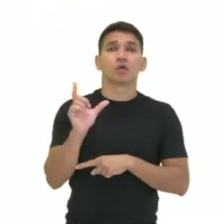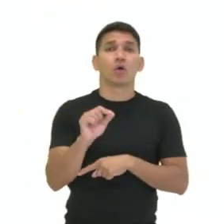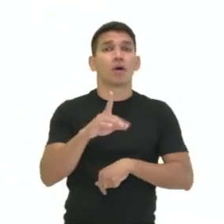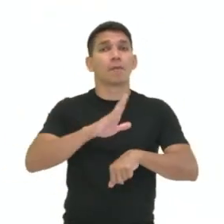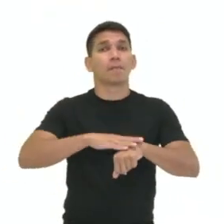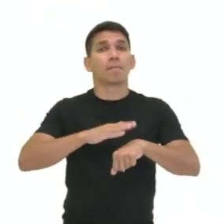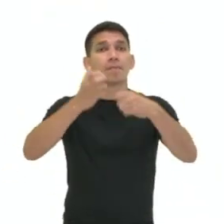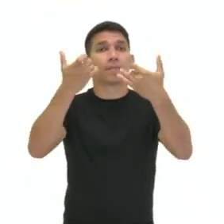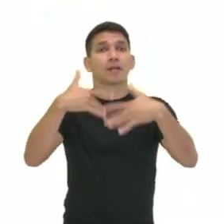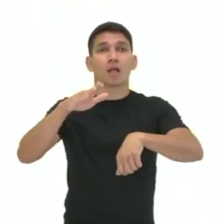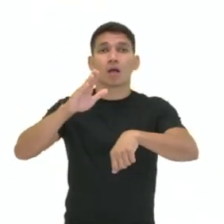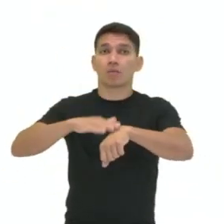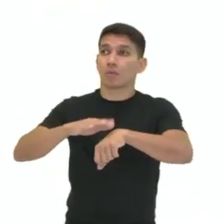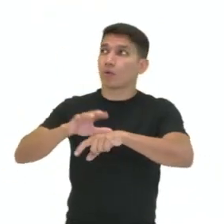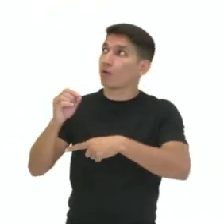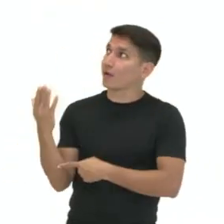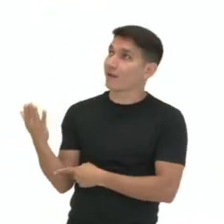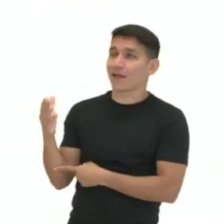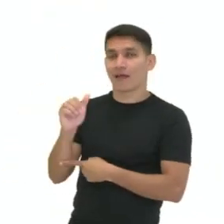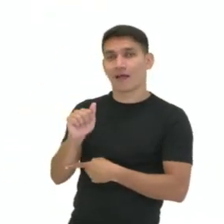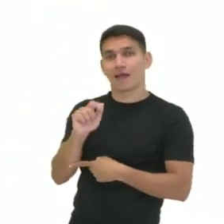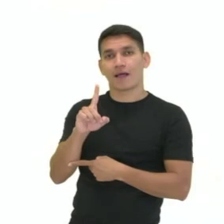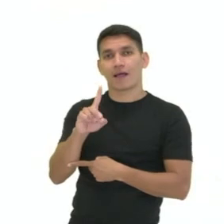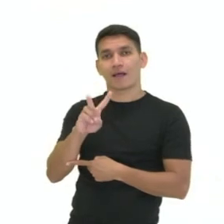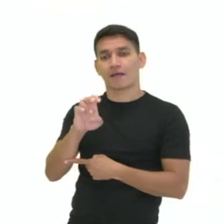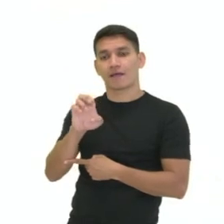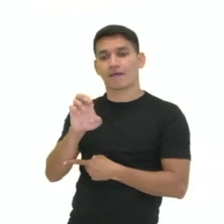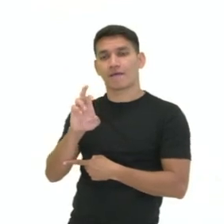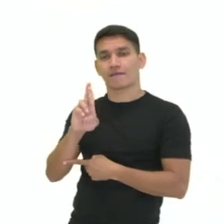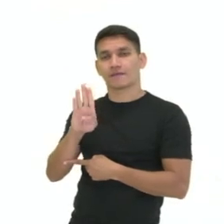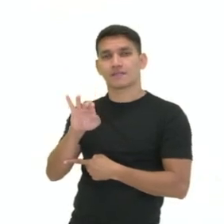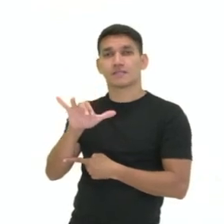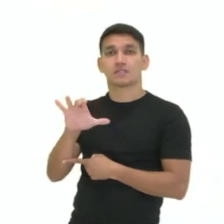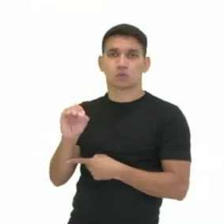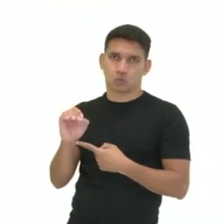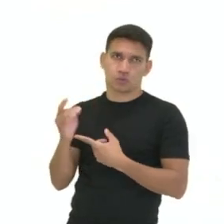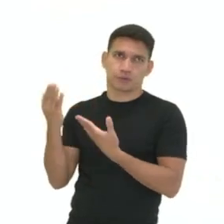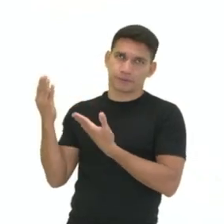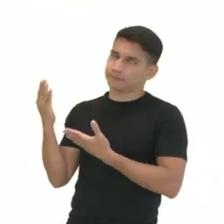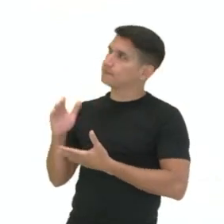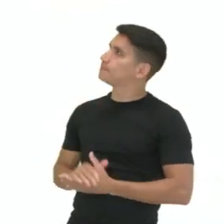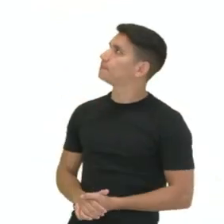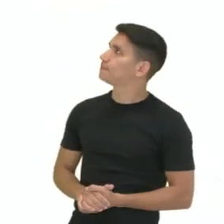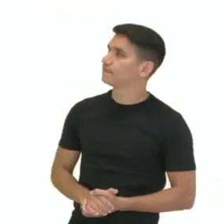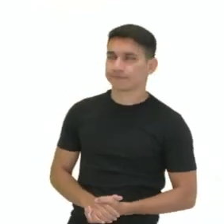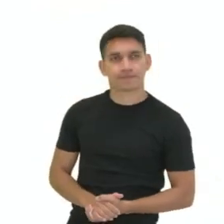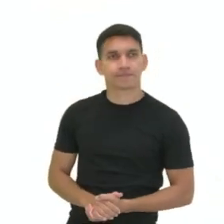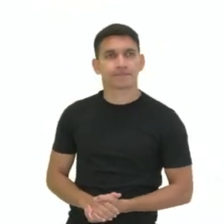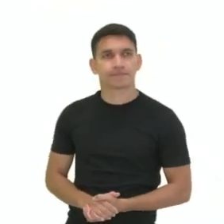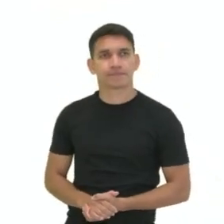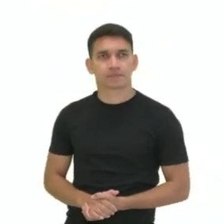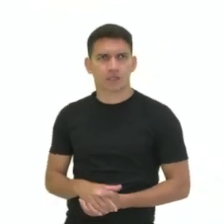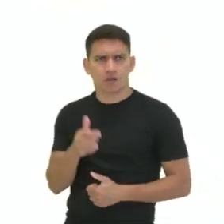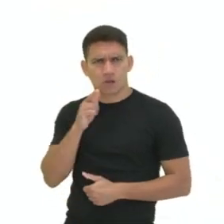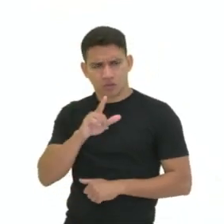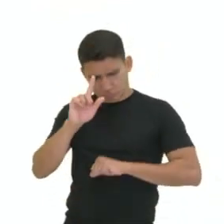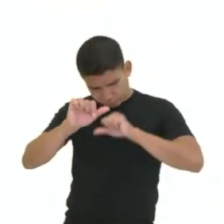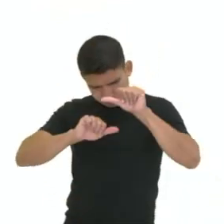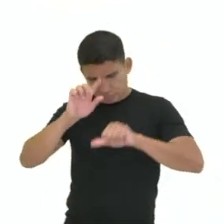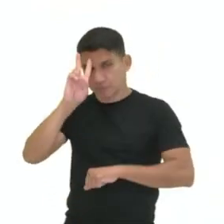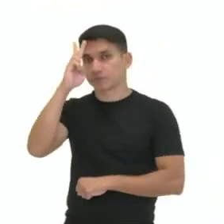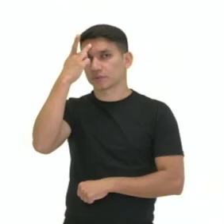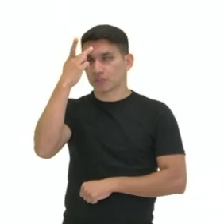dá a ideia de momento, então ele funciona como um advérbio, é uma oração adverbial. Que mudei bastante, é